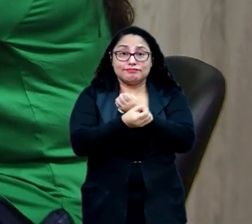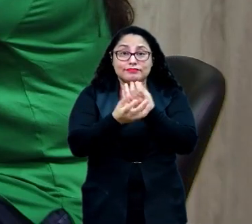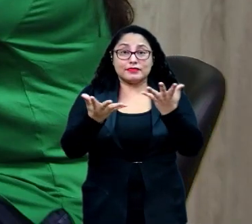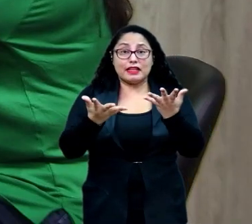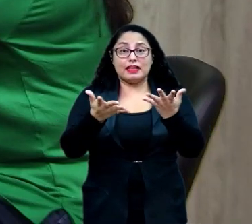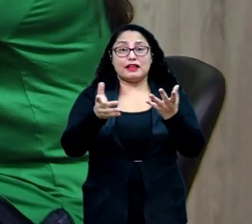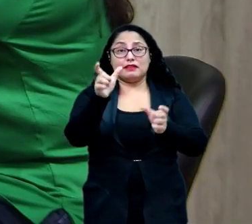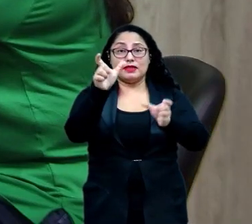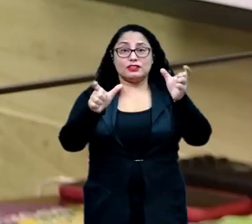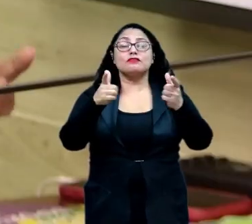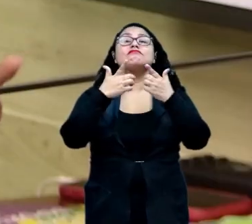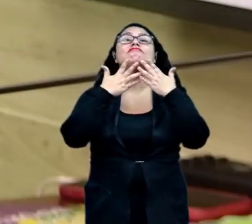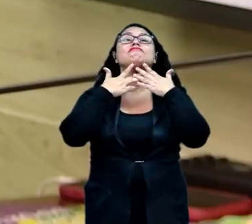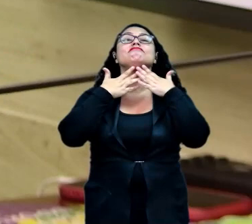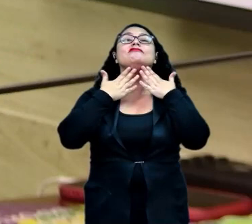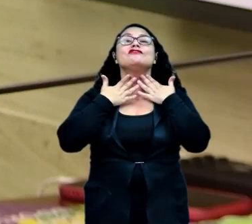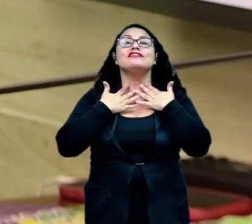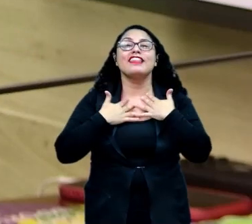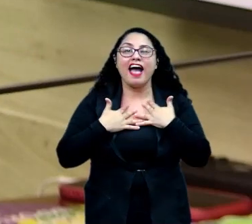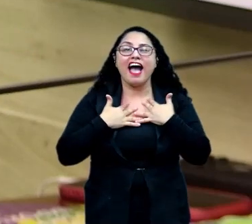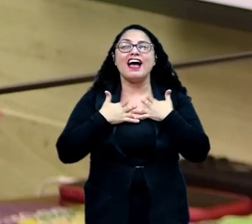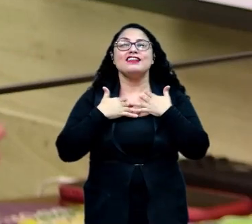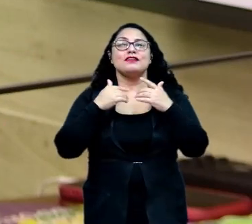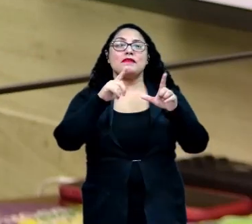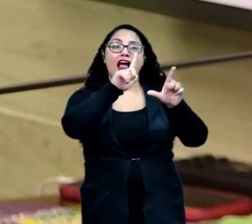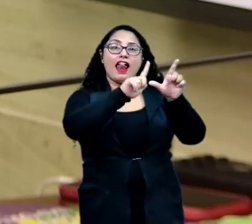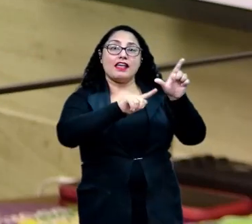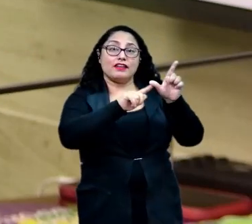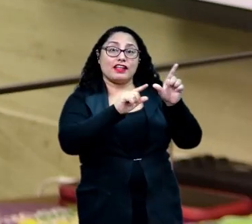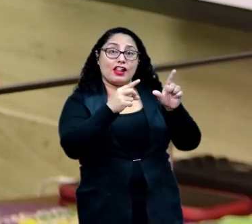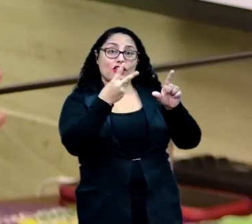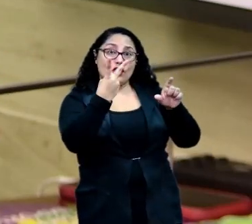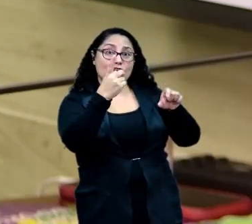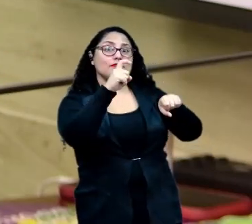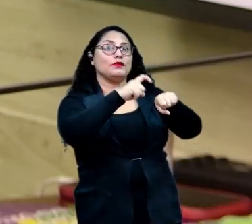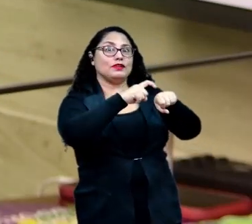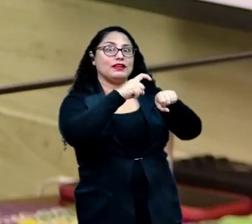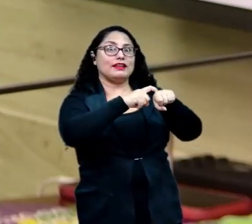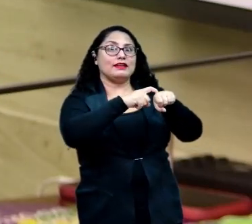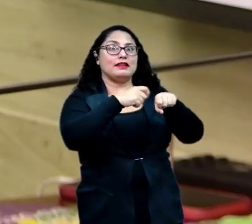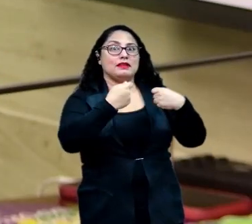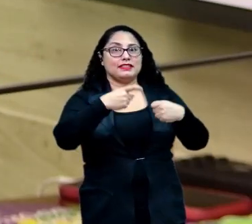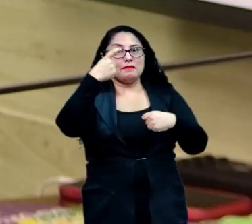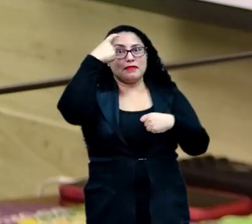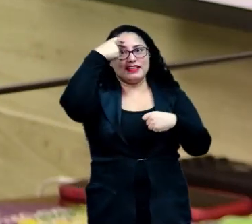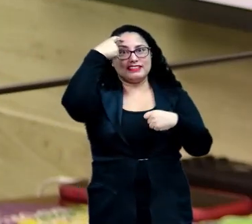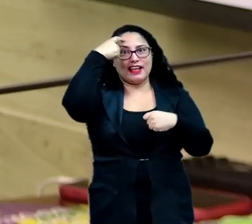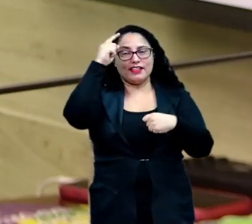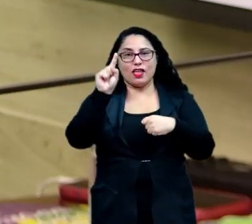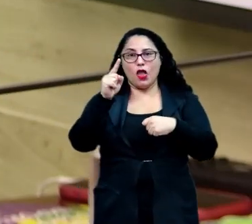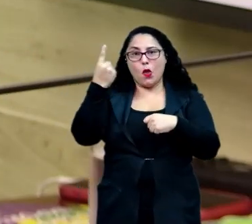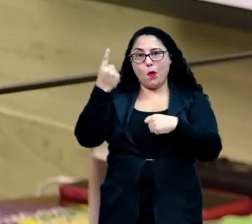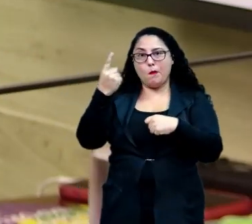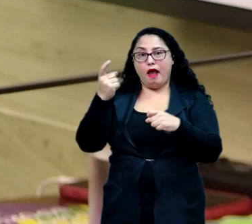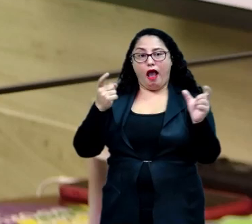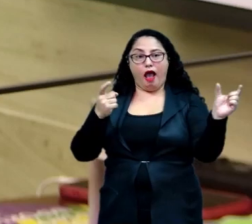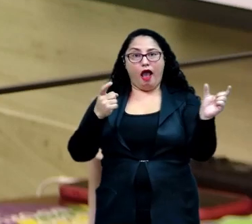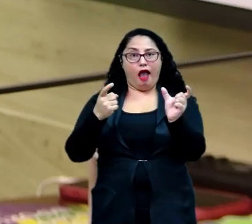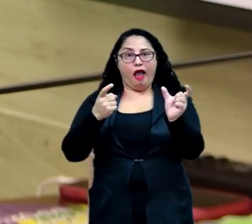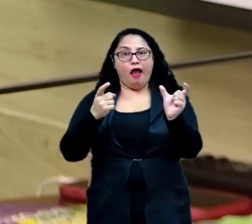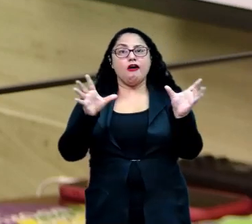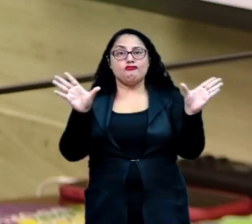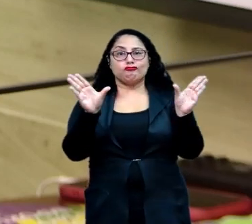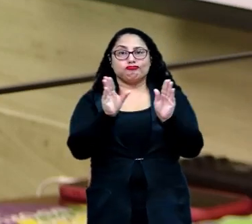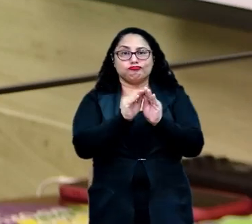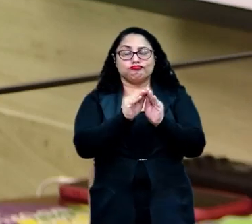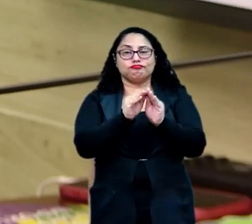pessoas bem à vontade para a sigla, porque ela tem 2 momentos que a gente precisa pensar nelas. A gente tem uma sigla que tem uma